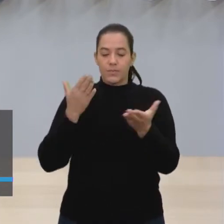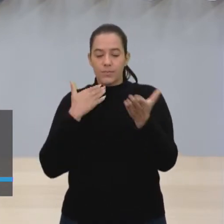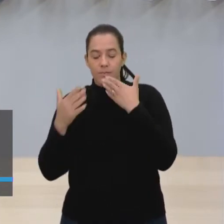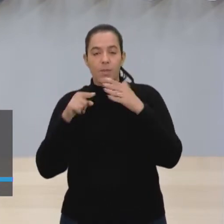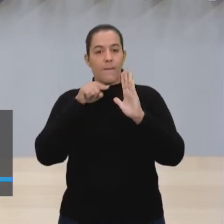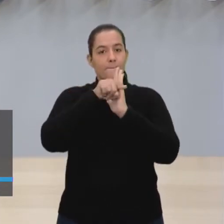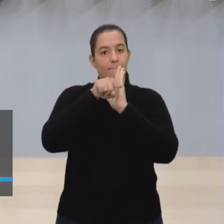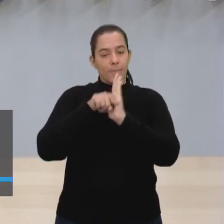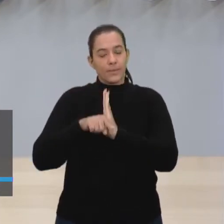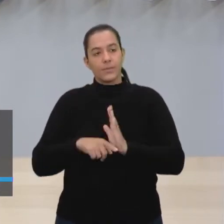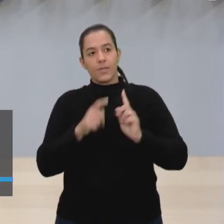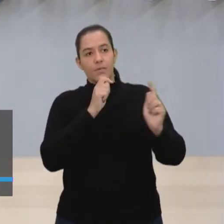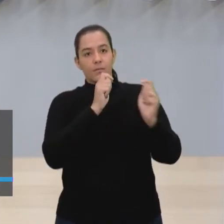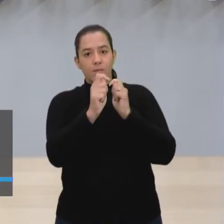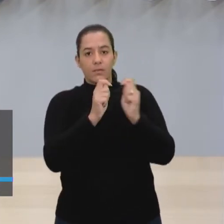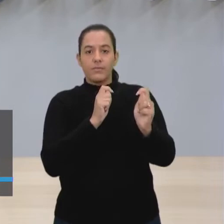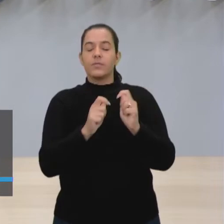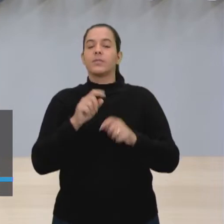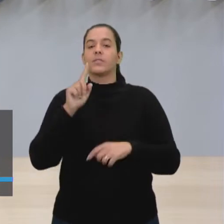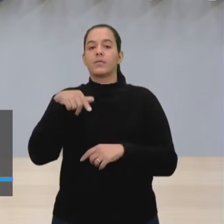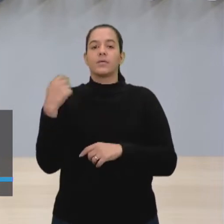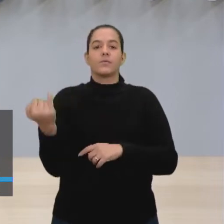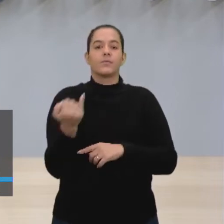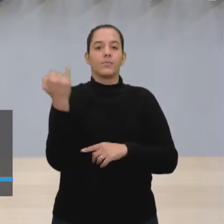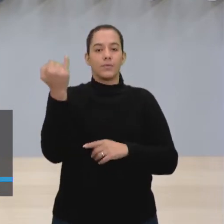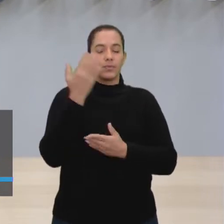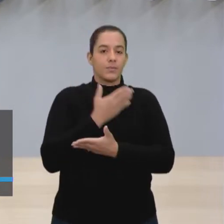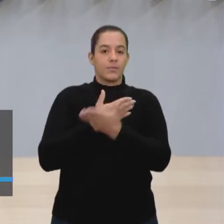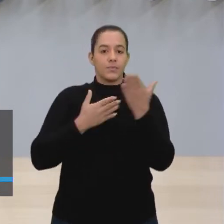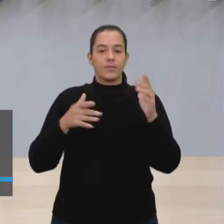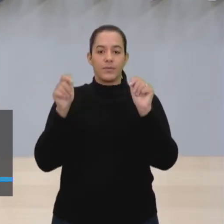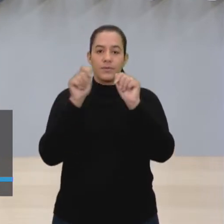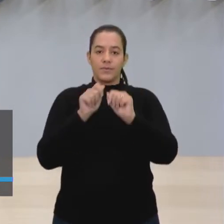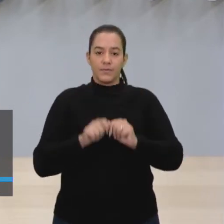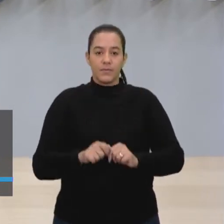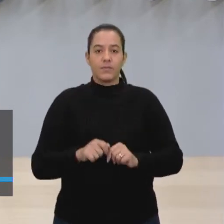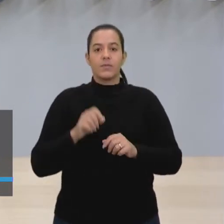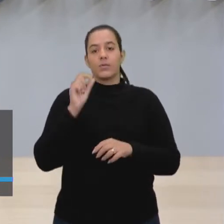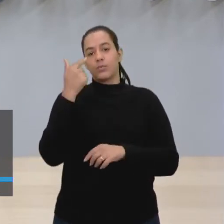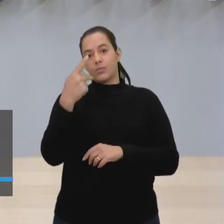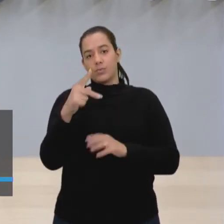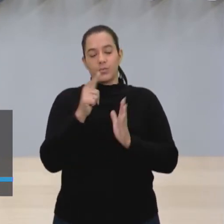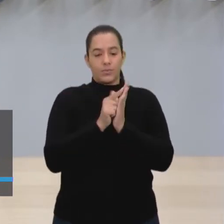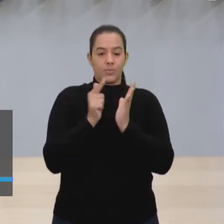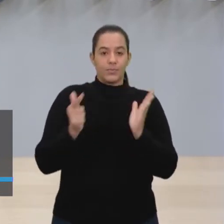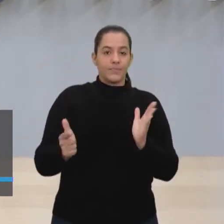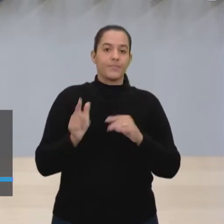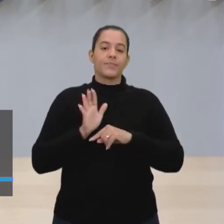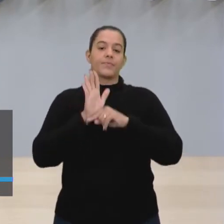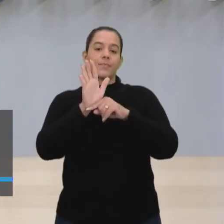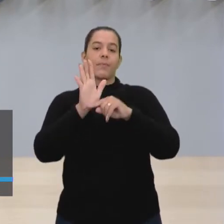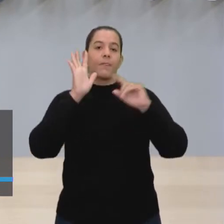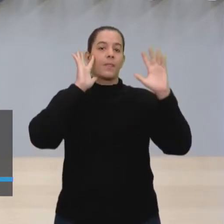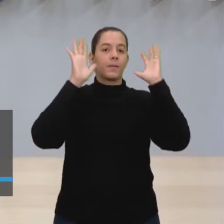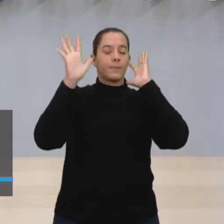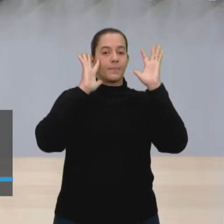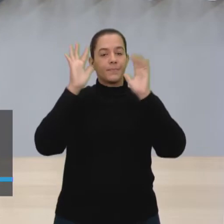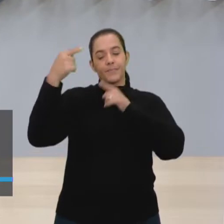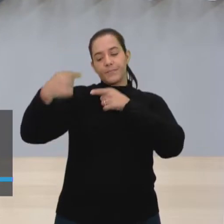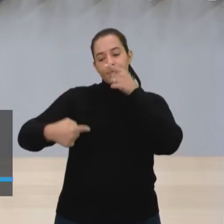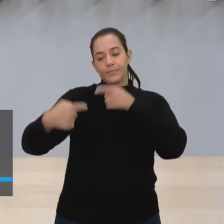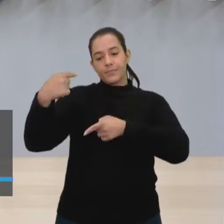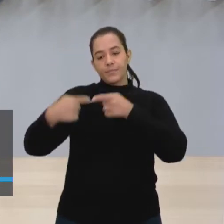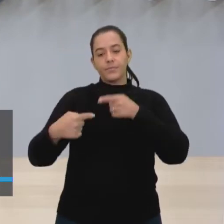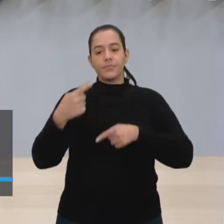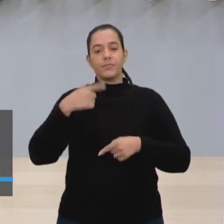com pesquisas, para poder ter bastante material para montar o seu jornal. E além disso, fazer muita reflexão, debate sobre isso,